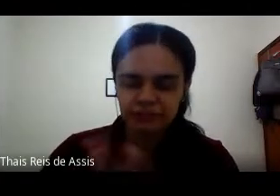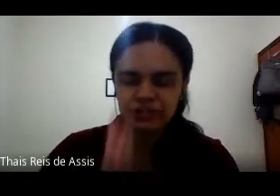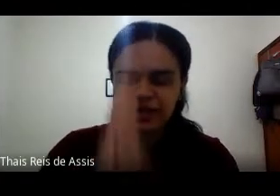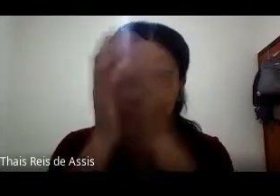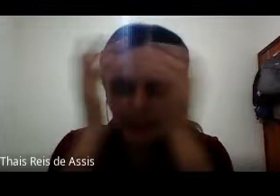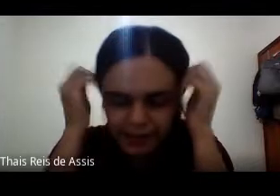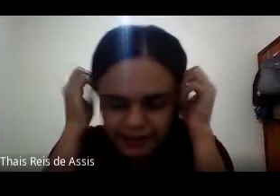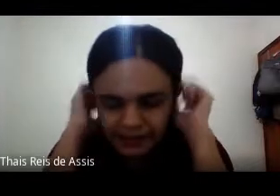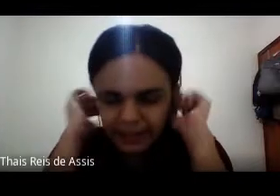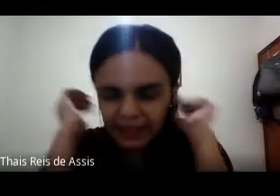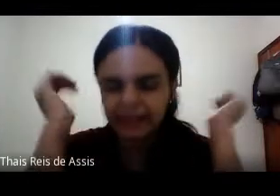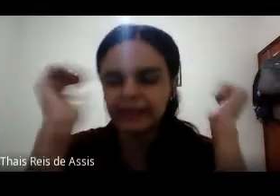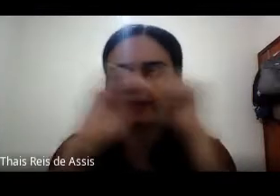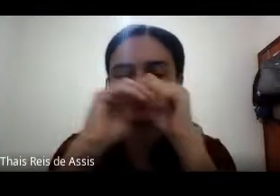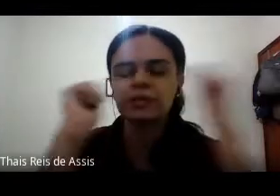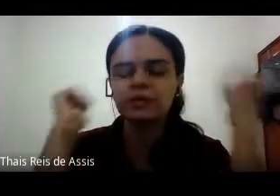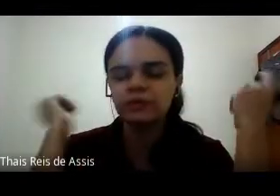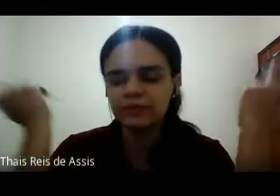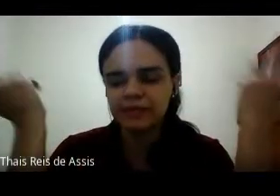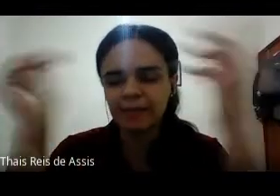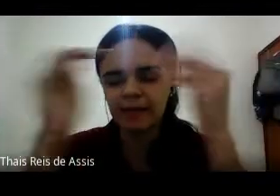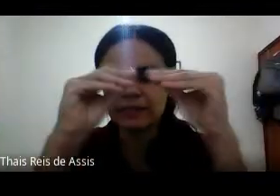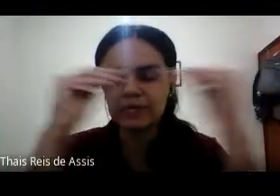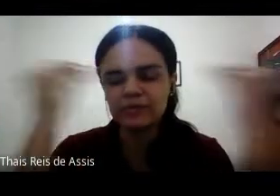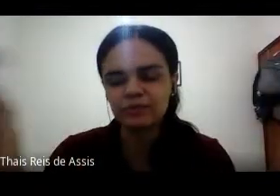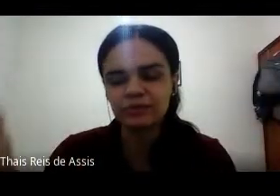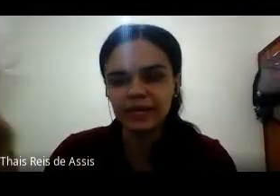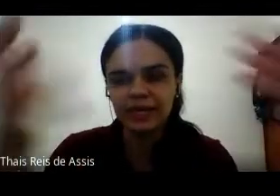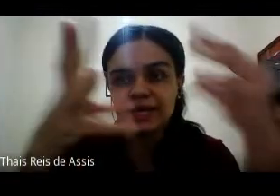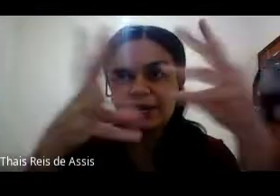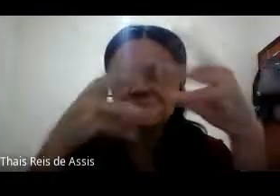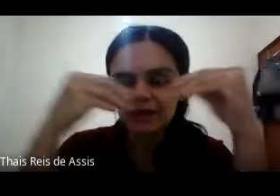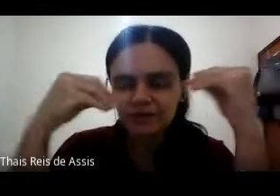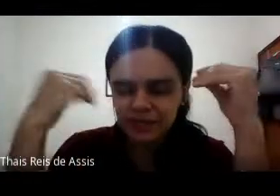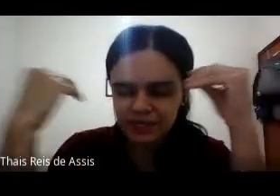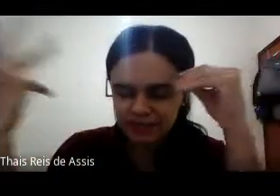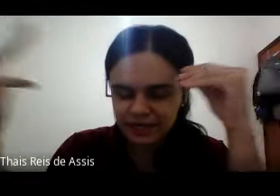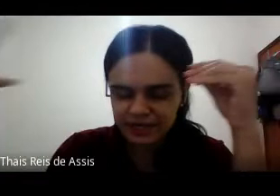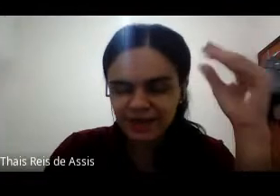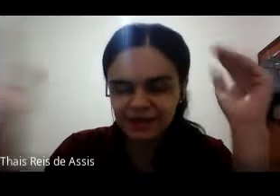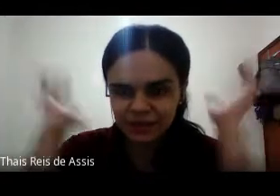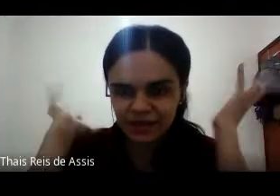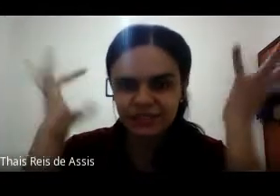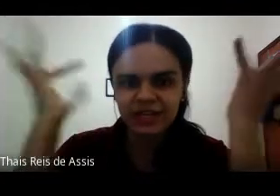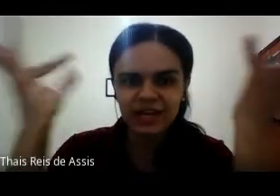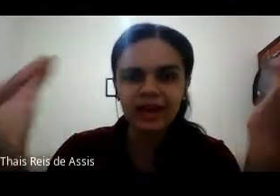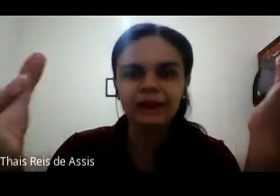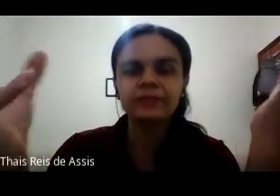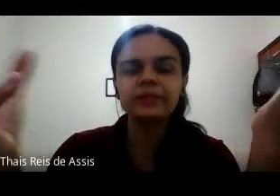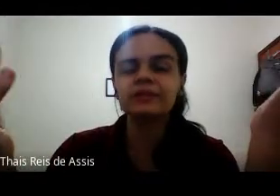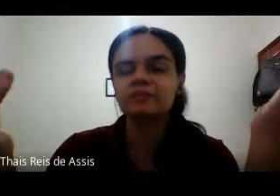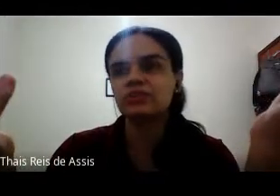deixar, tirar da cabeça que ele é o centro do saber, o centro do poder, que os alunos são recipientes vazios, que ele vai chegar